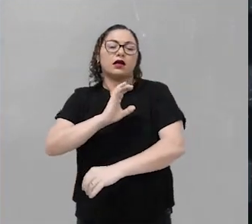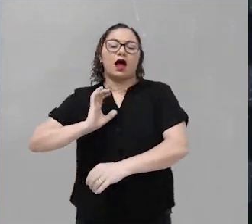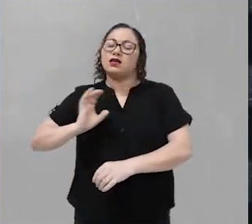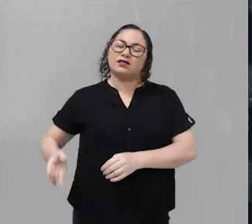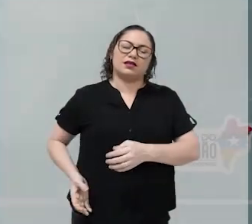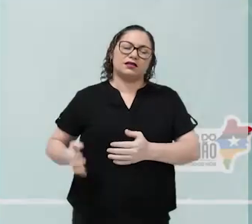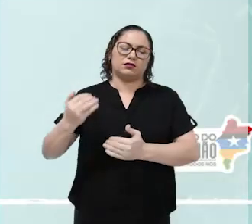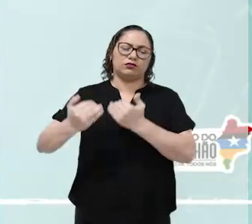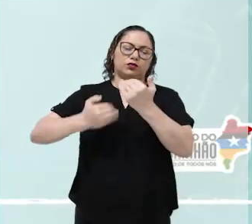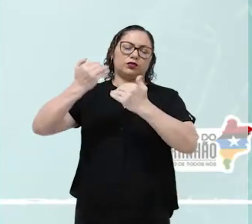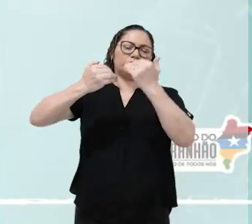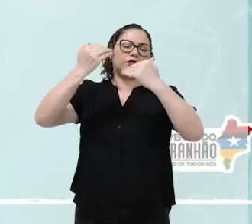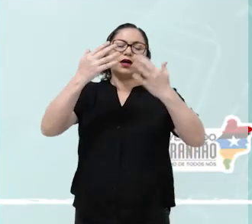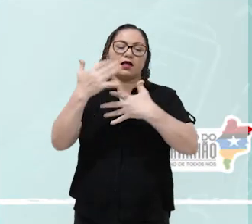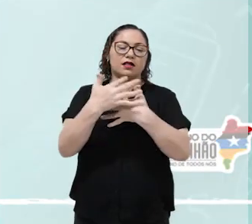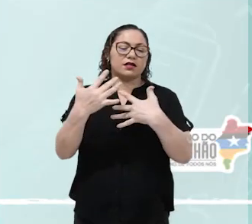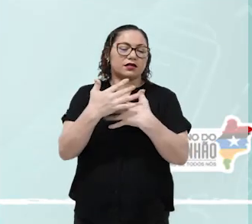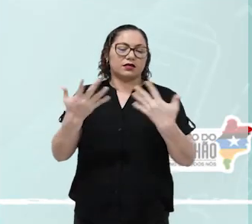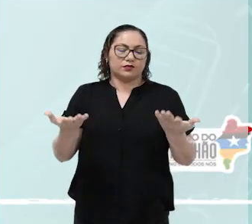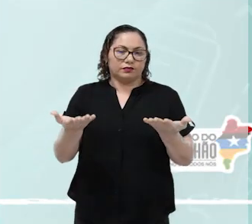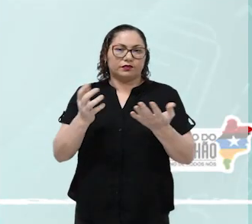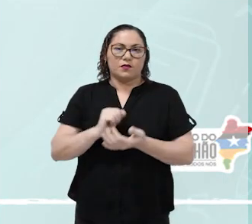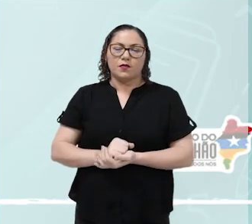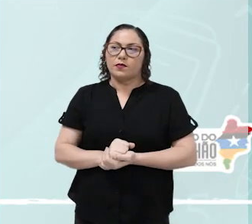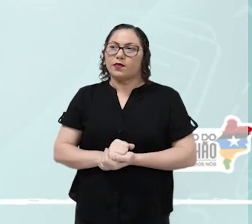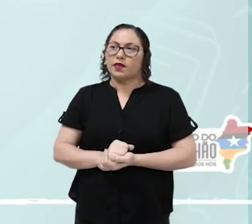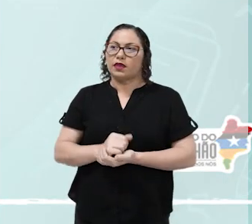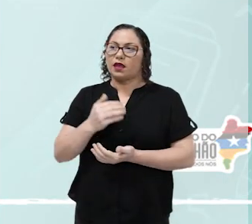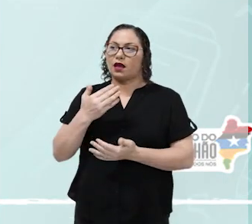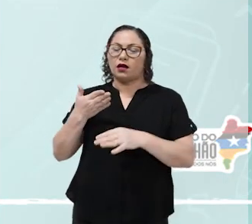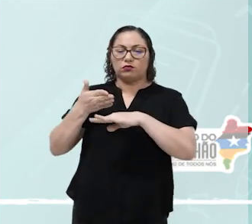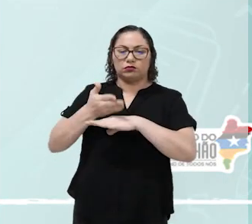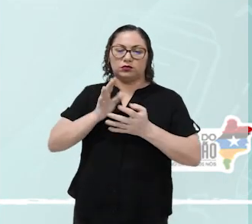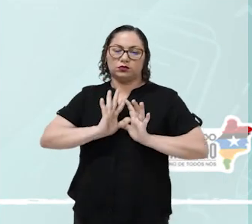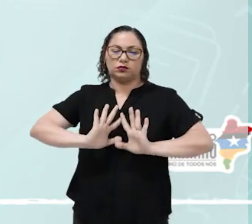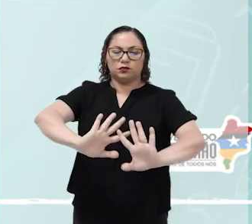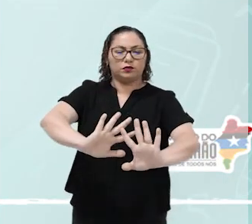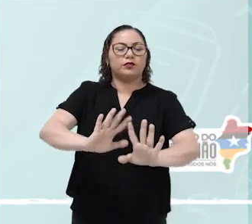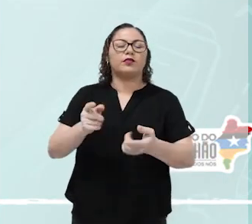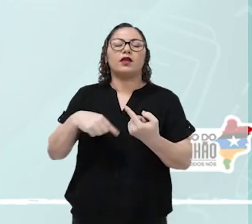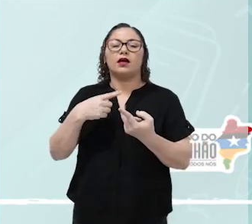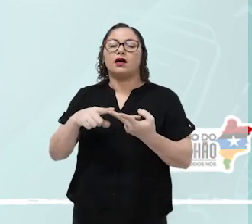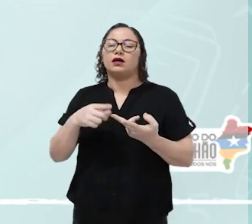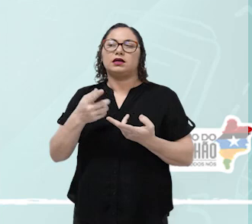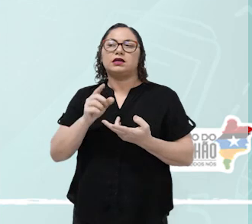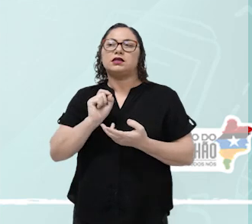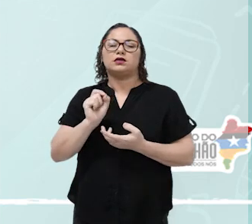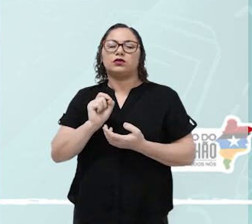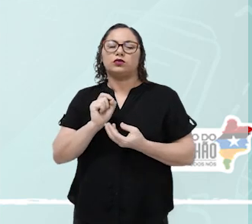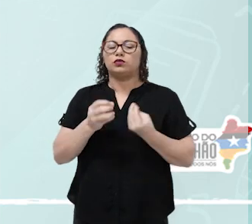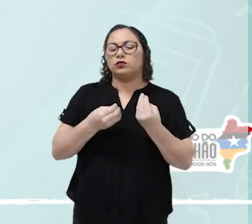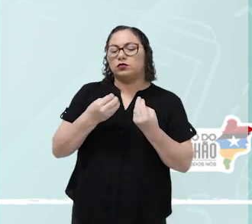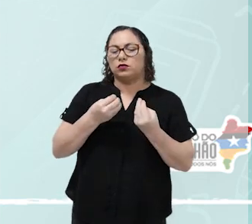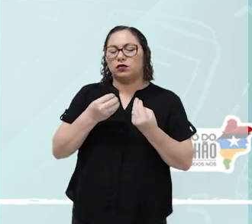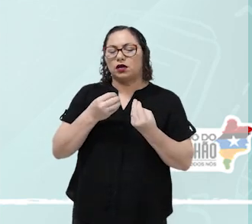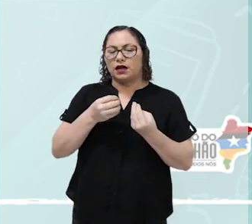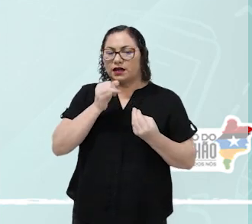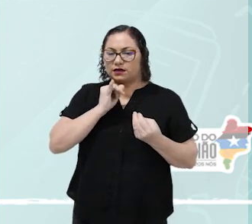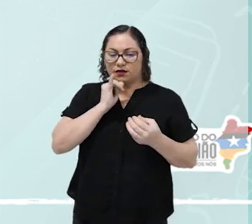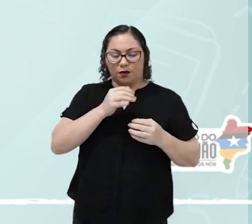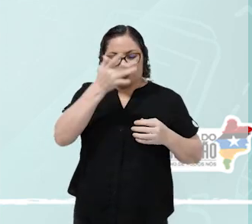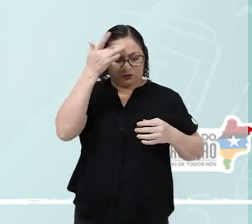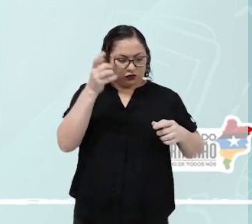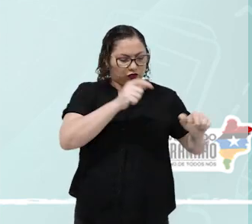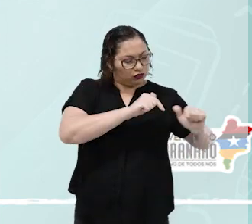cidades? Olha só, o crescimento dessas cidades, a partir dos fatores repulsivos, são vistos em função da saída dos trabalhadores do